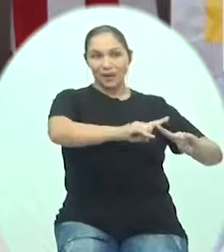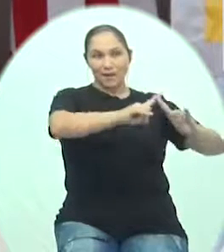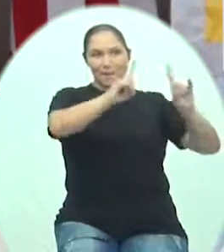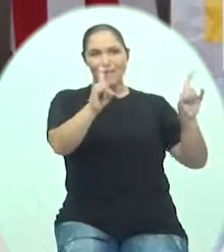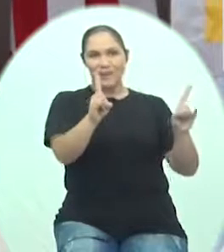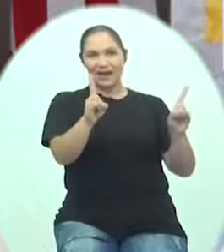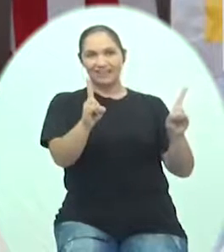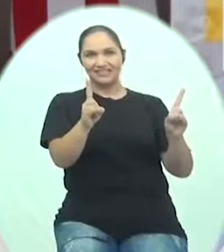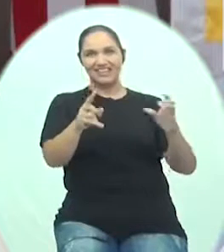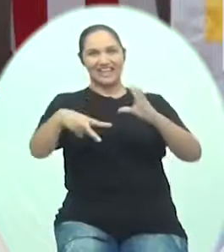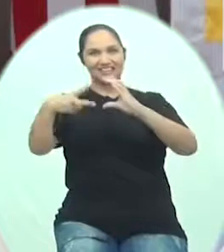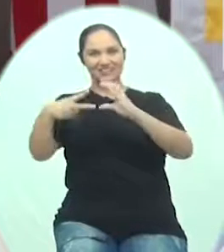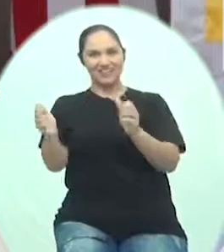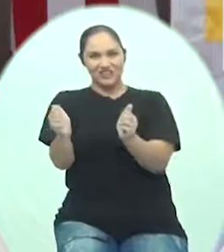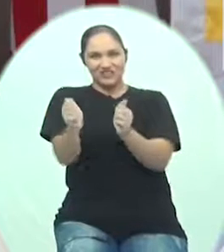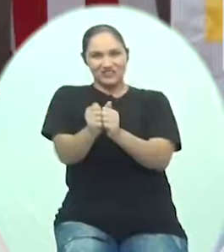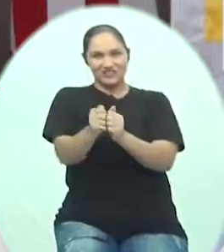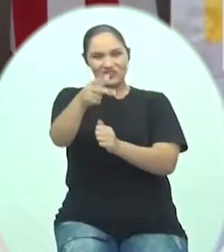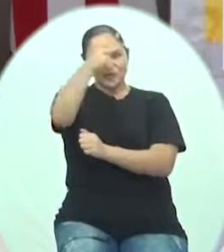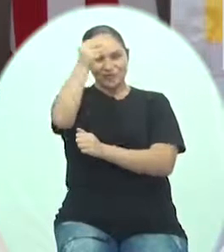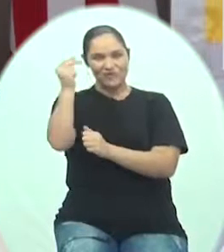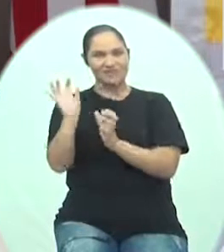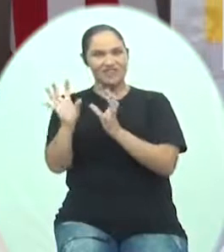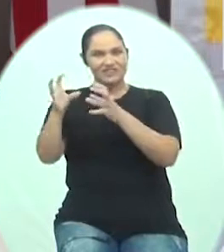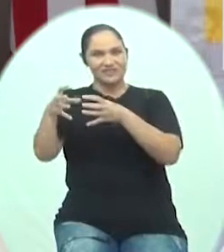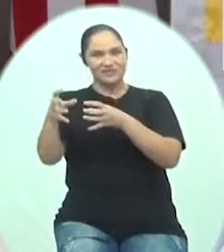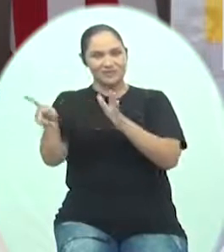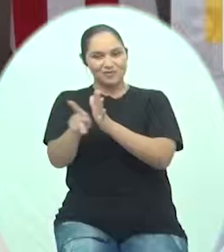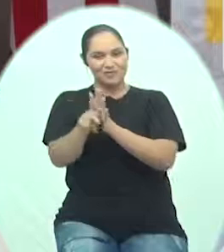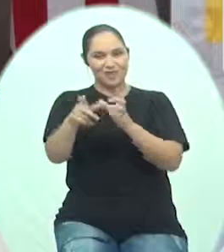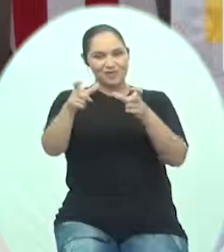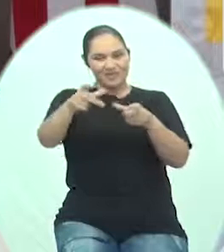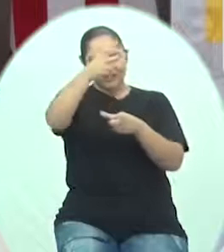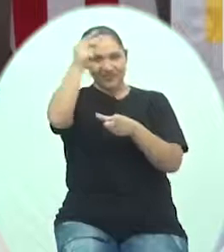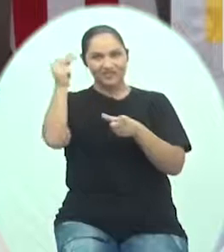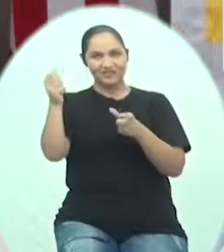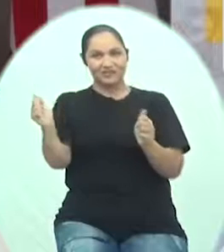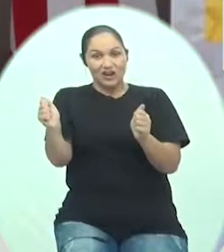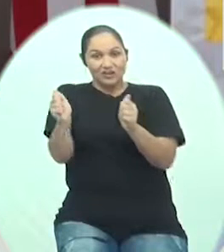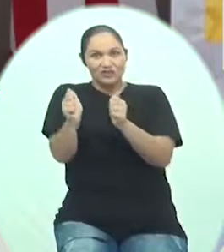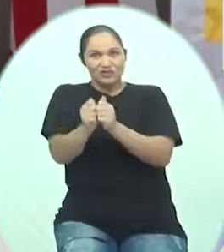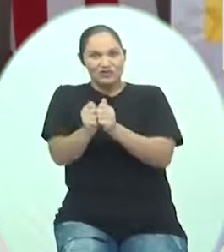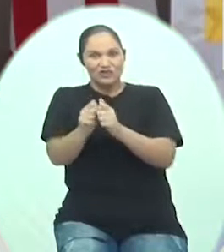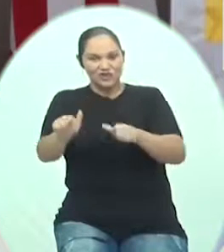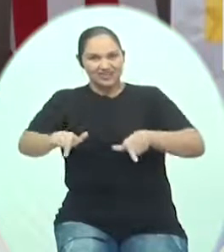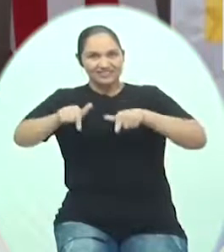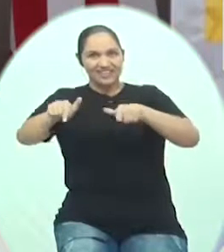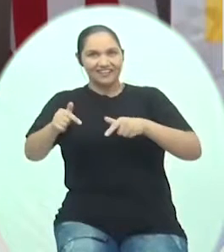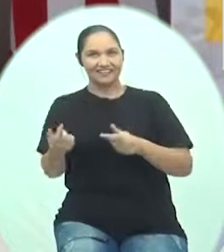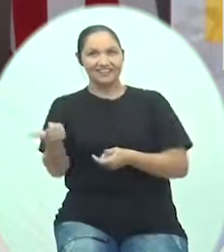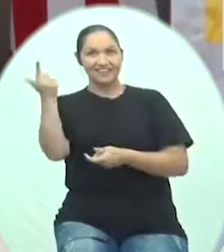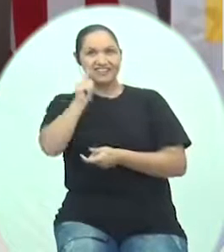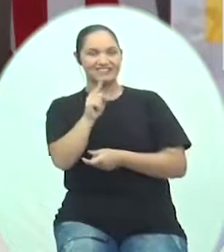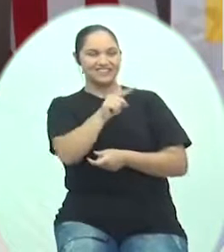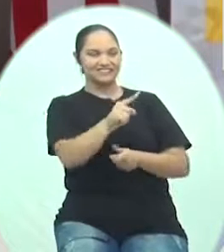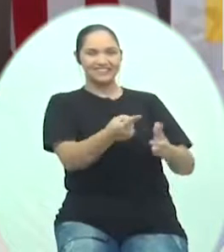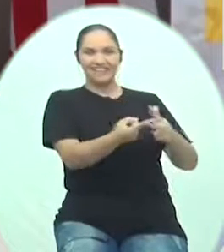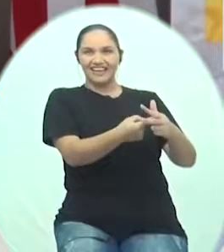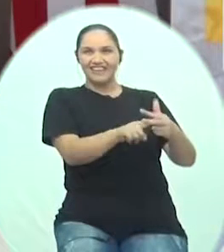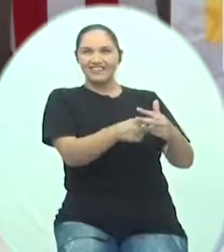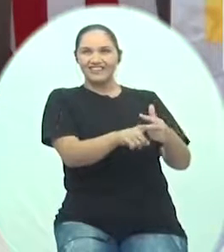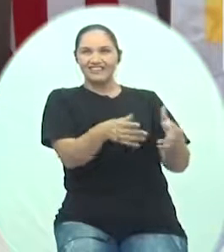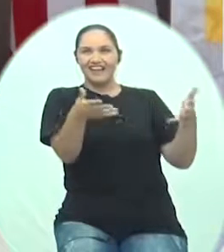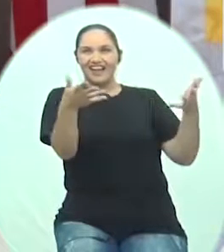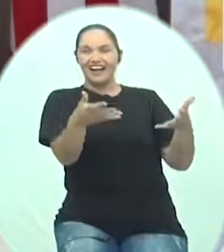prefeito salvaro de toda a sua equipe a a informação que eu tenho já estão colocando os móveis já está chegando os móveis então provavelmente